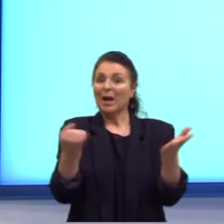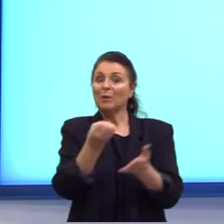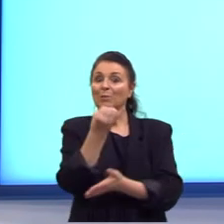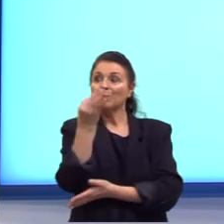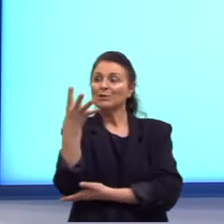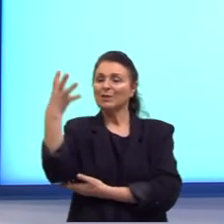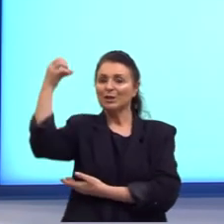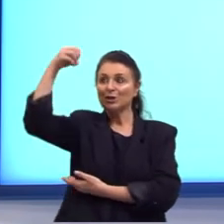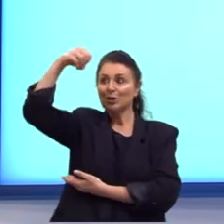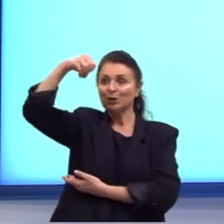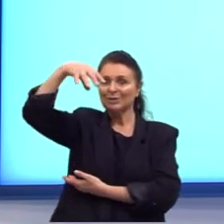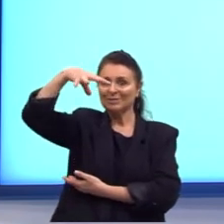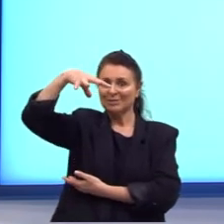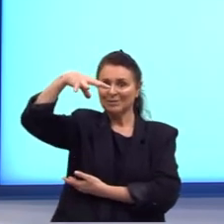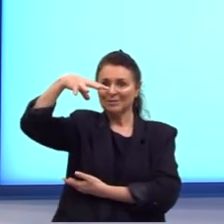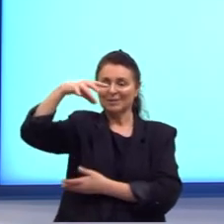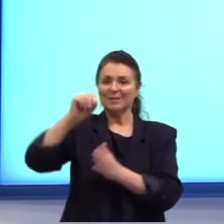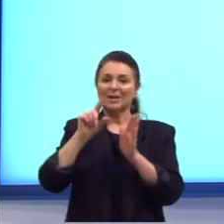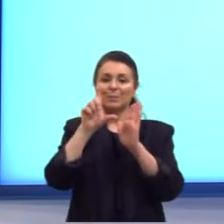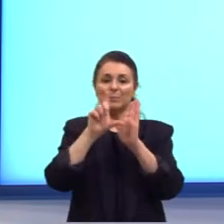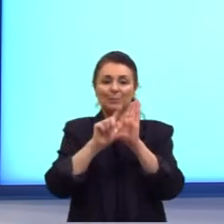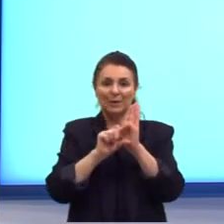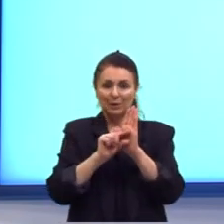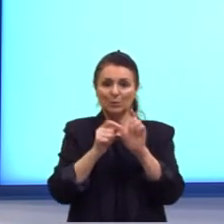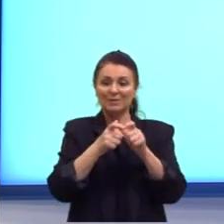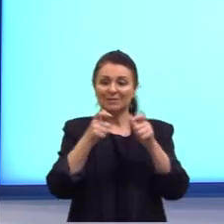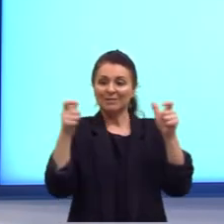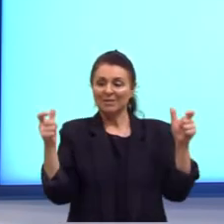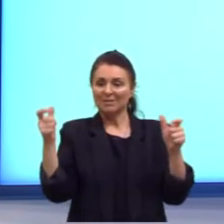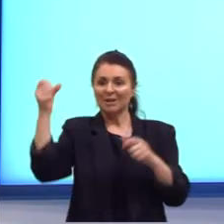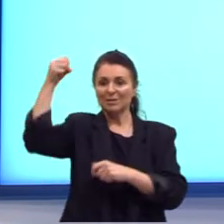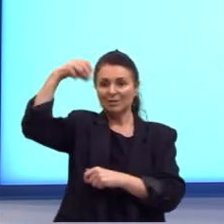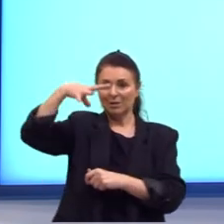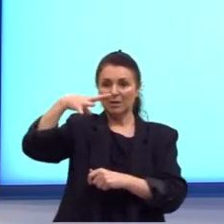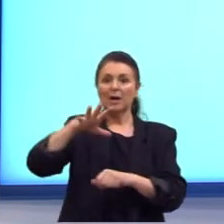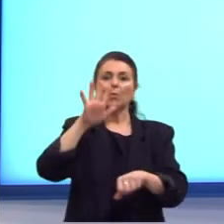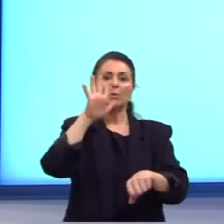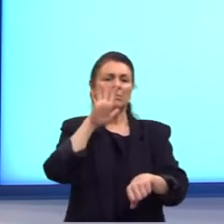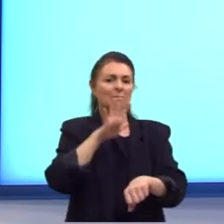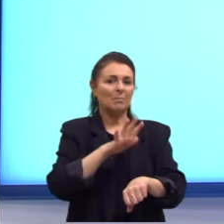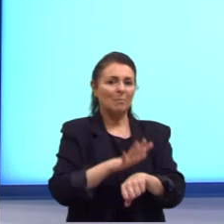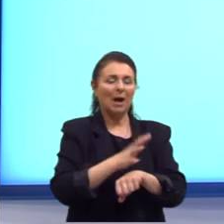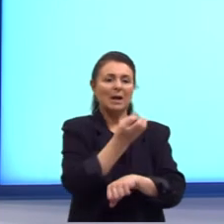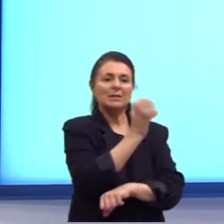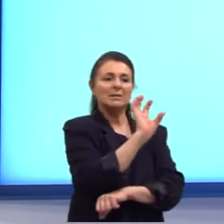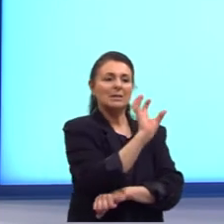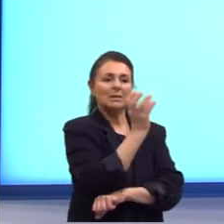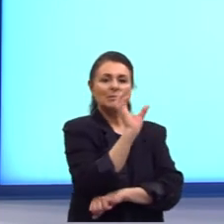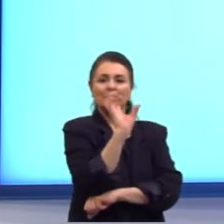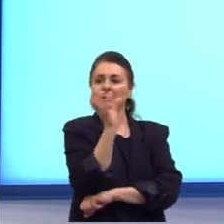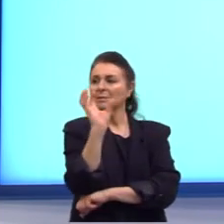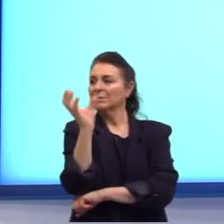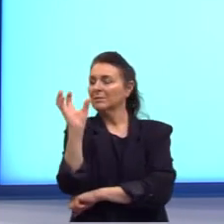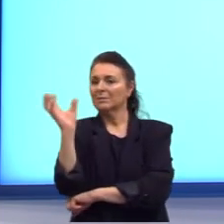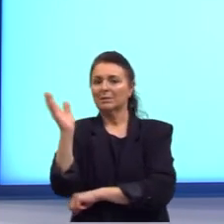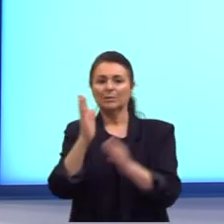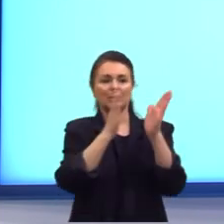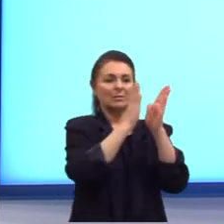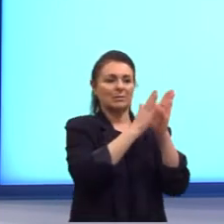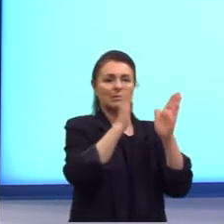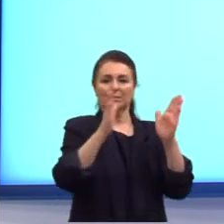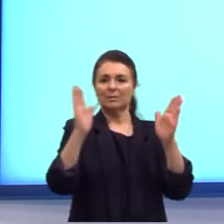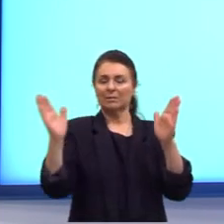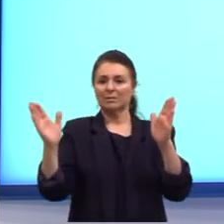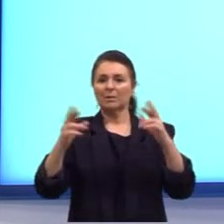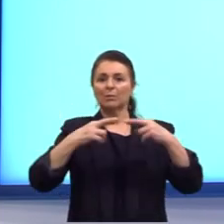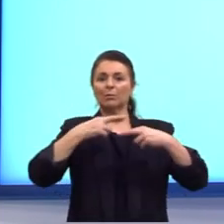né É o menos intensidade então de luz adicionar mais lâmpadas em série ao circuito resultará